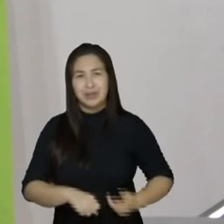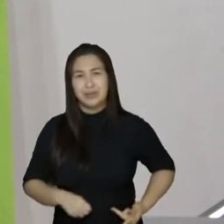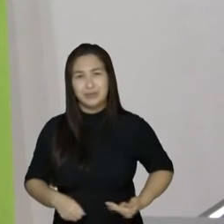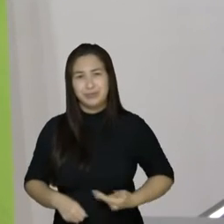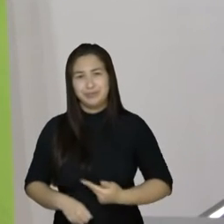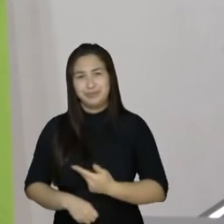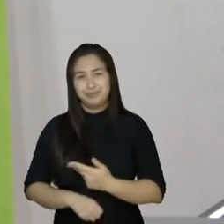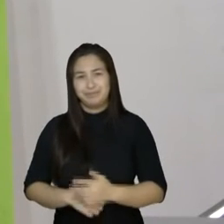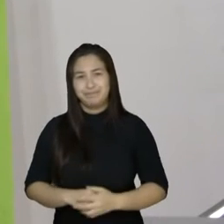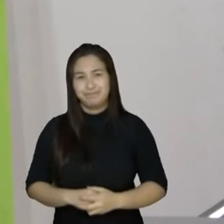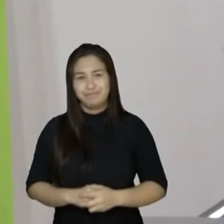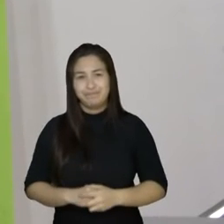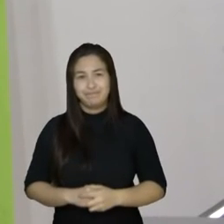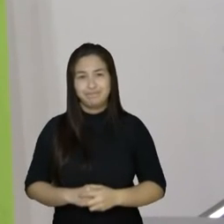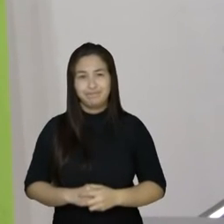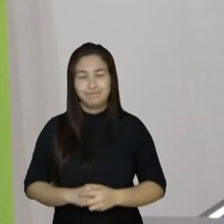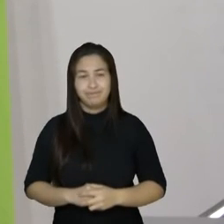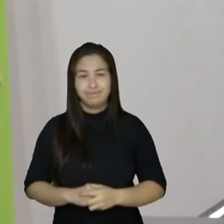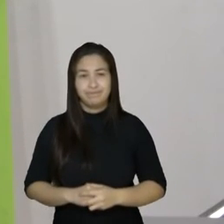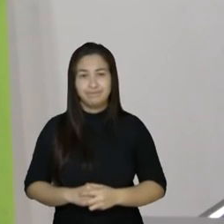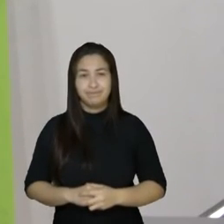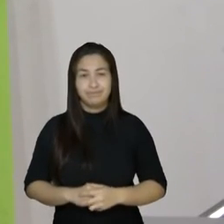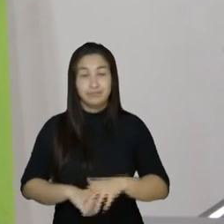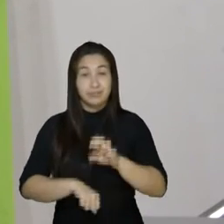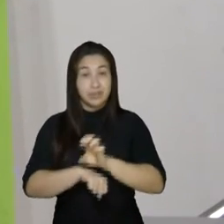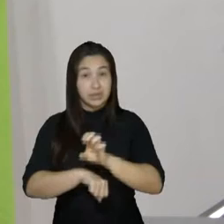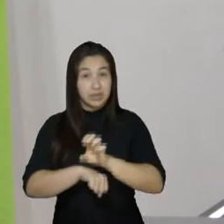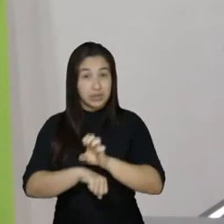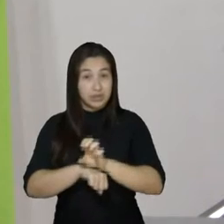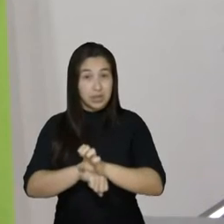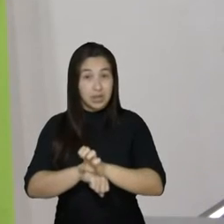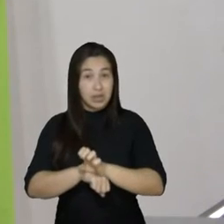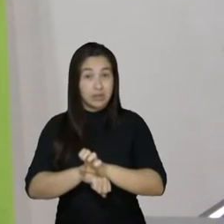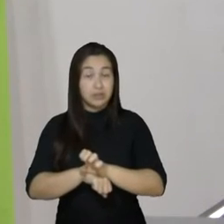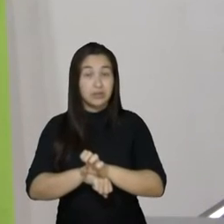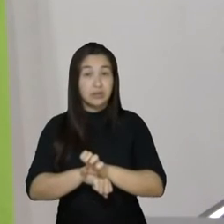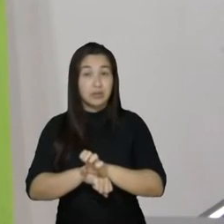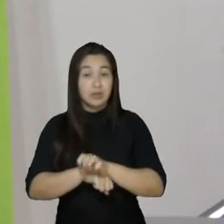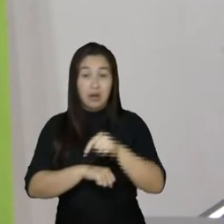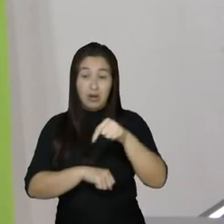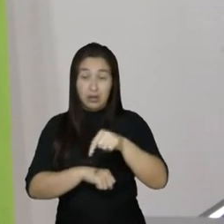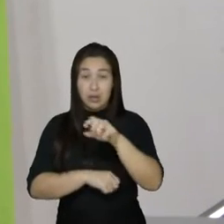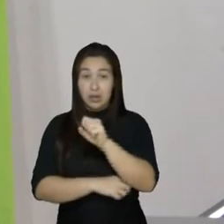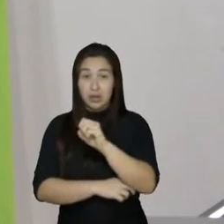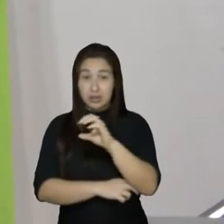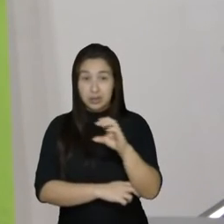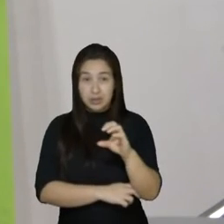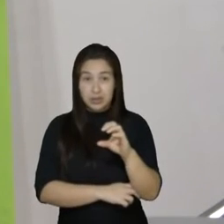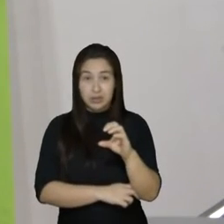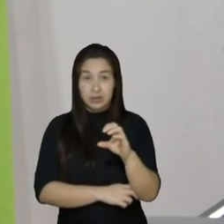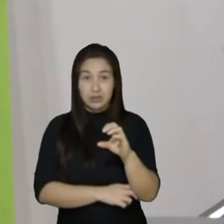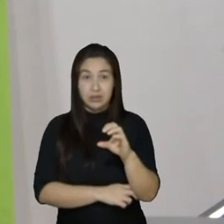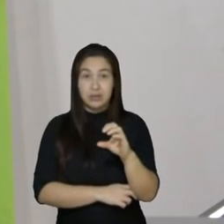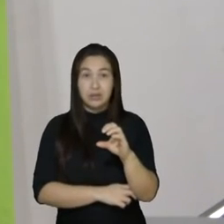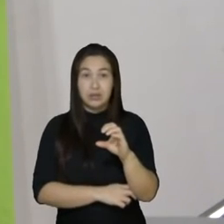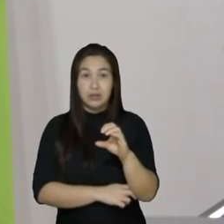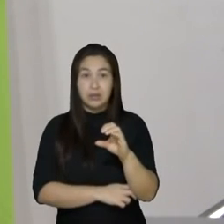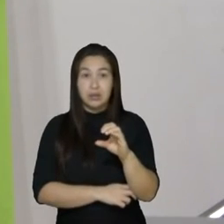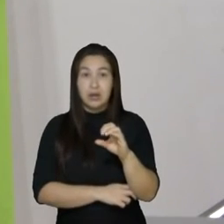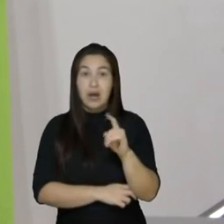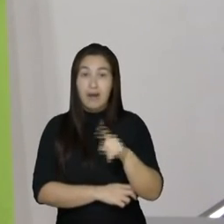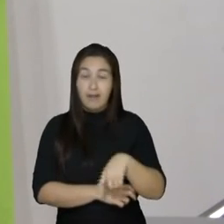cirurgia eletiva. Um estado como Santa Catarina, que é um